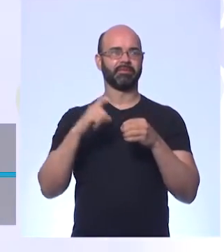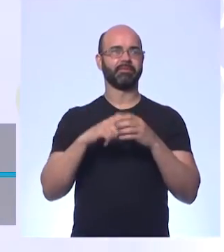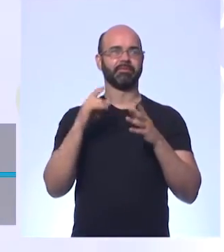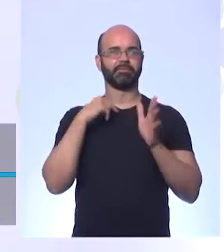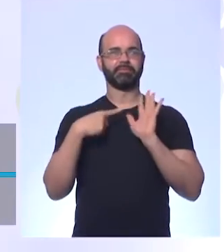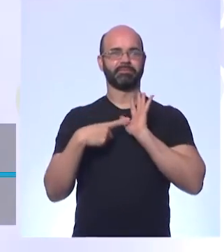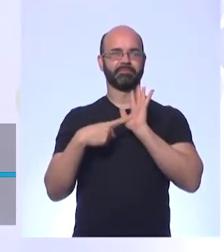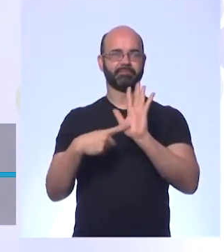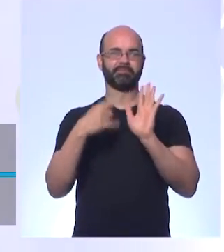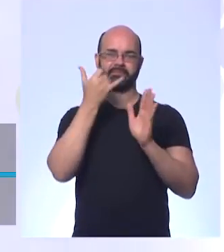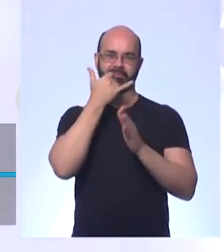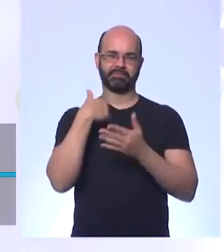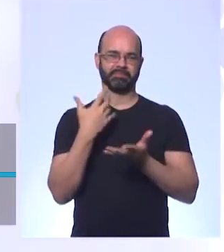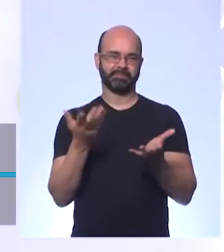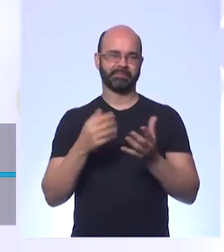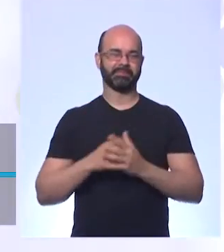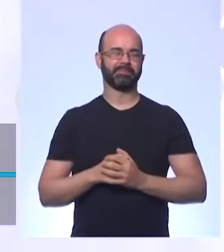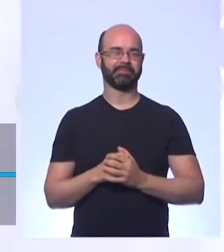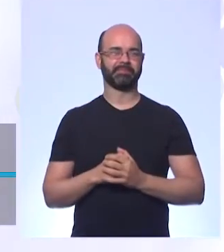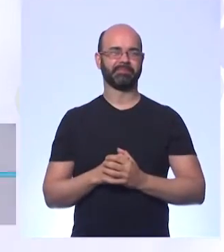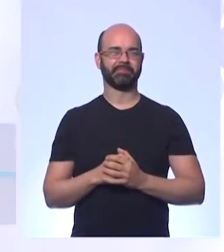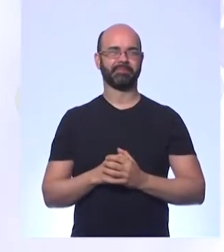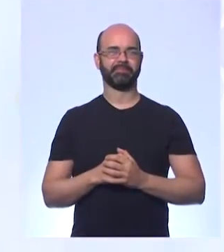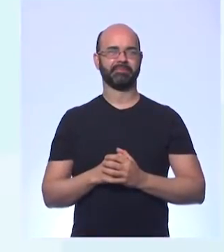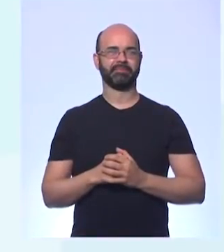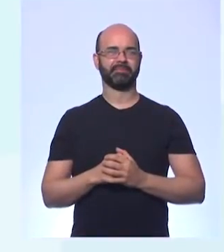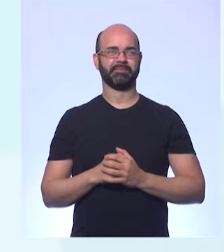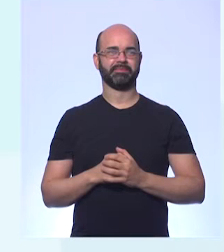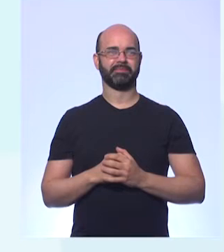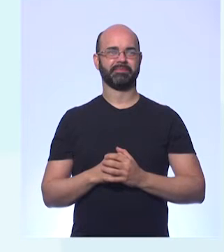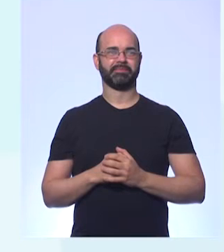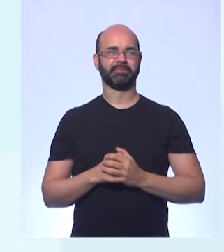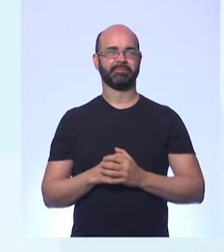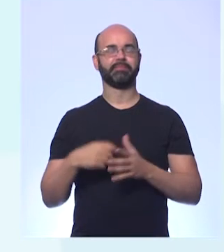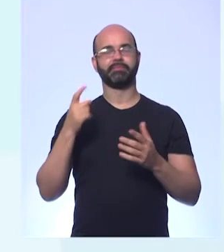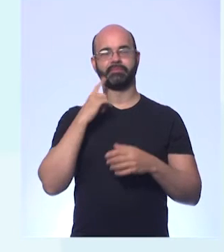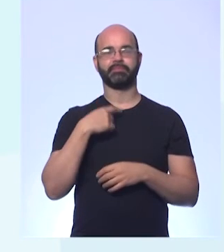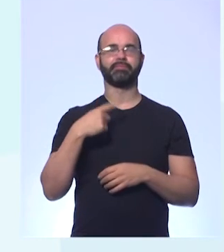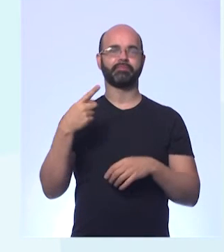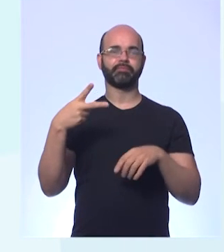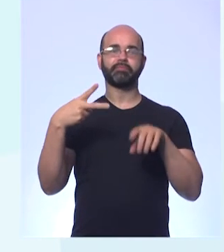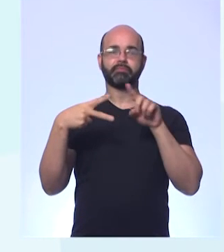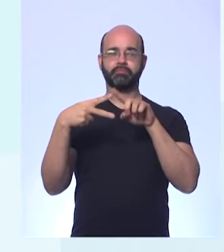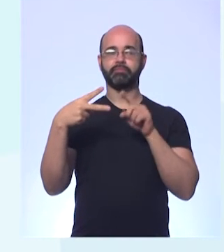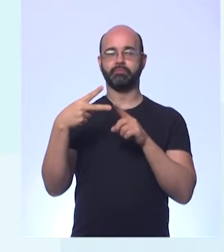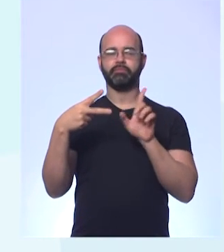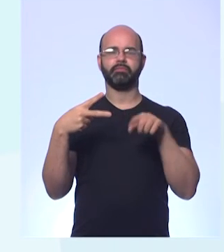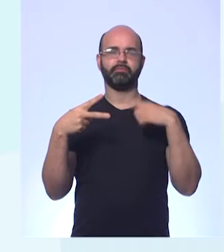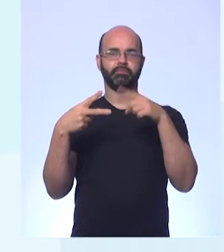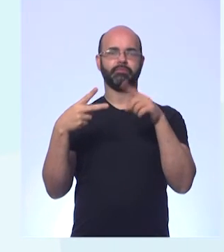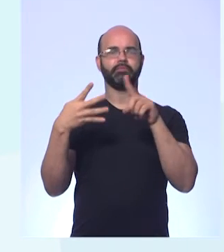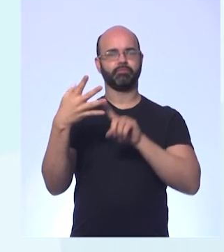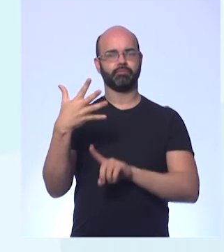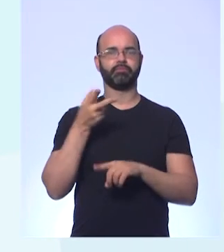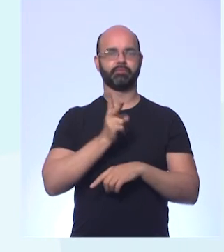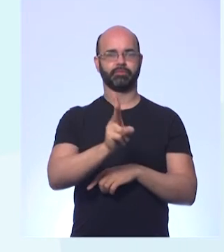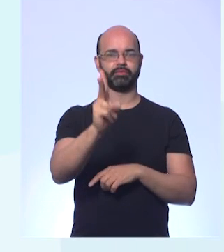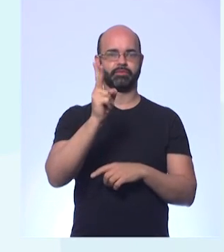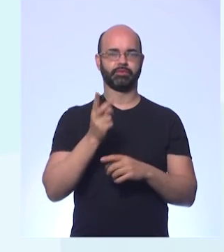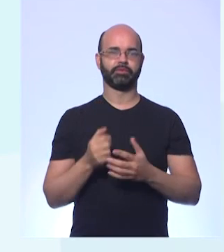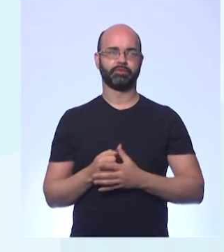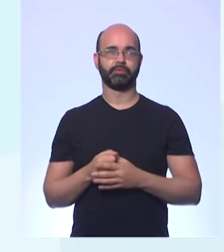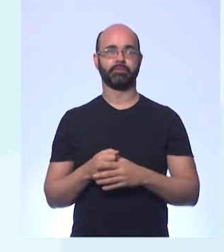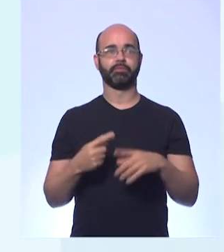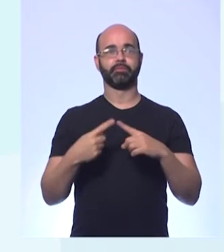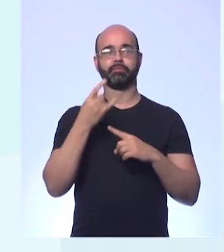apresentação para vocês, desculpa, pessoal. Então, olha aqui, vou fazer alguns exemplos, eu vou fazer 2, depois vocês vão ter um tempo para fazer mais alguns, tá certo? Em